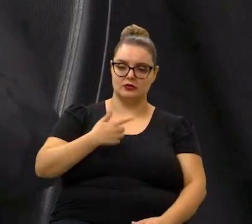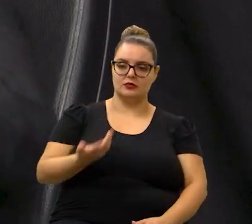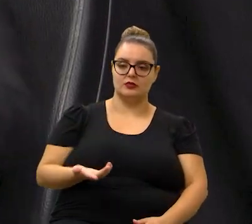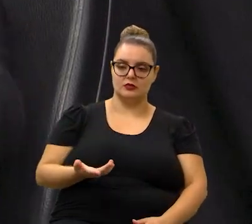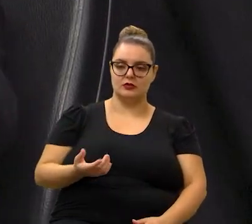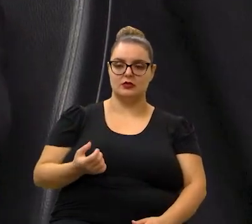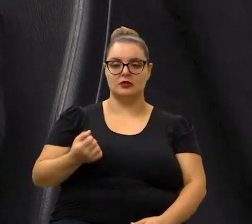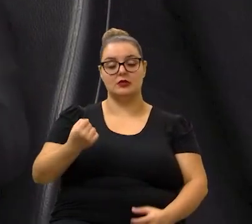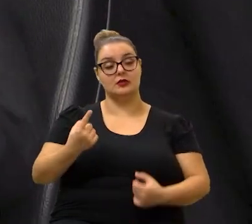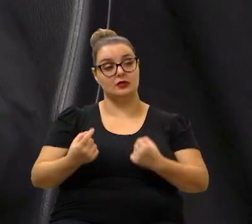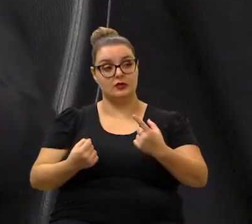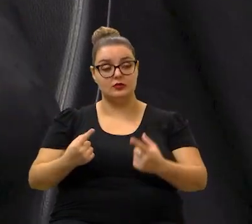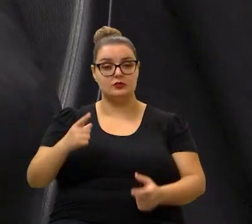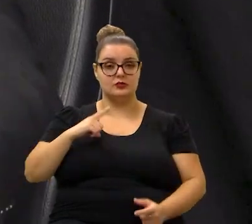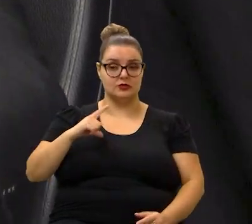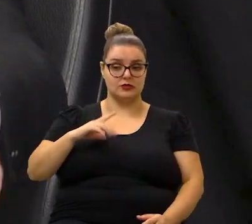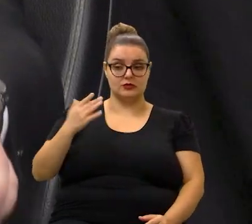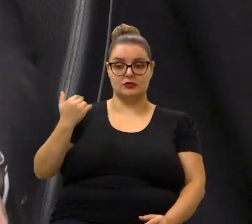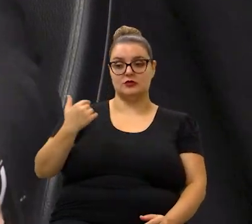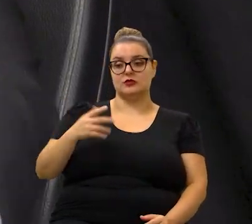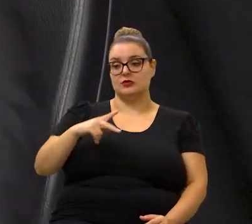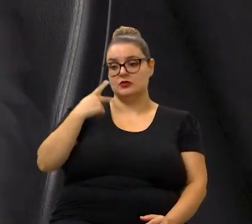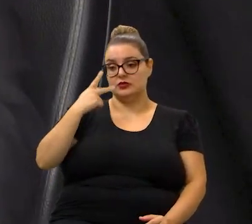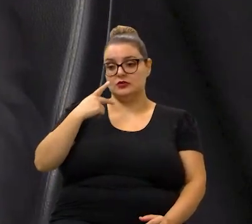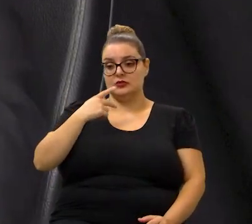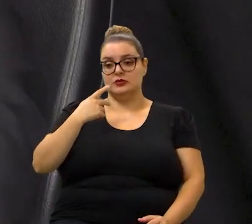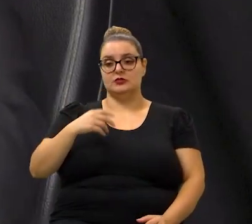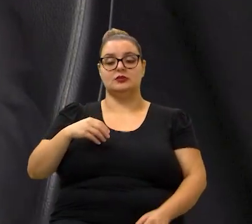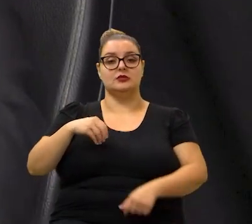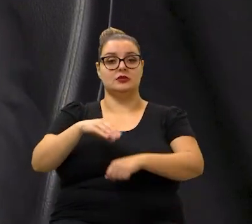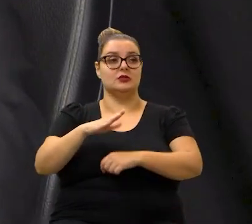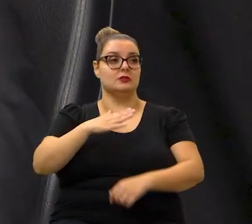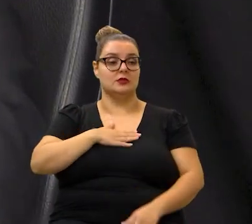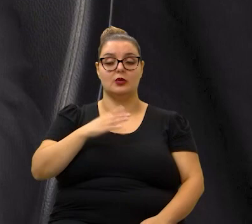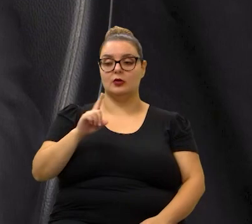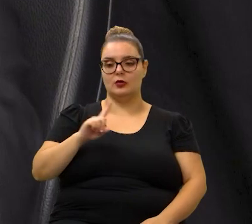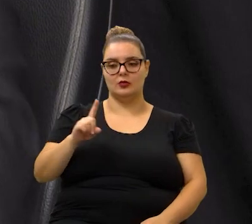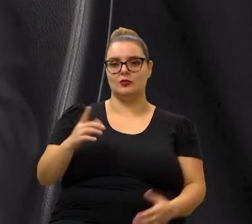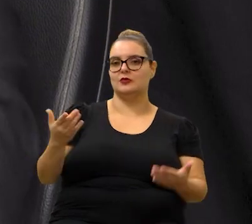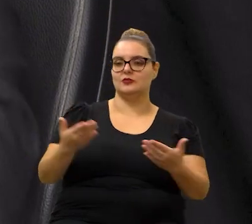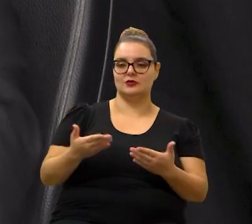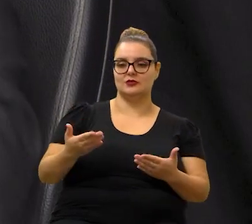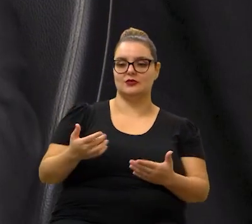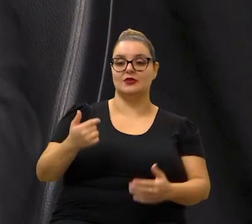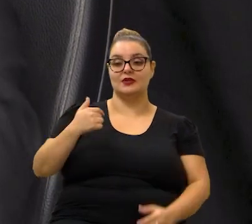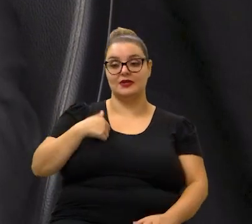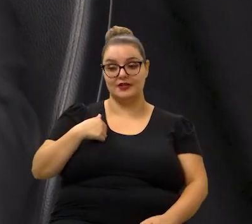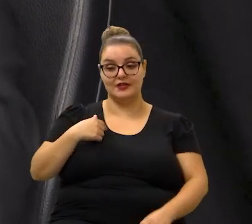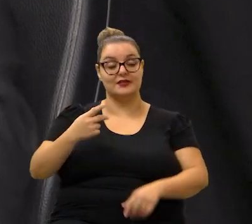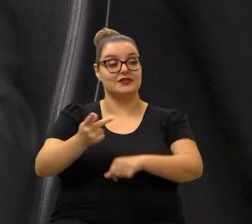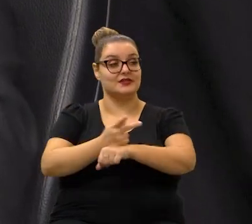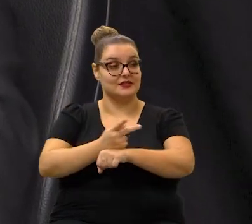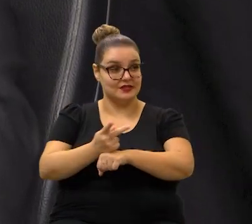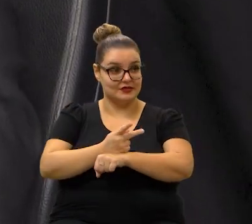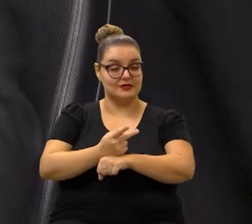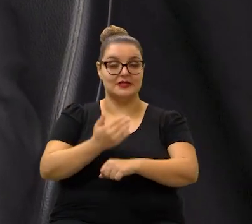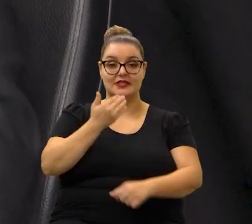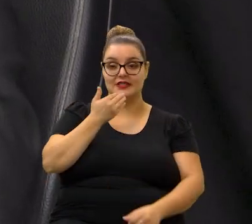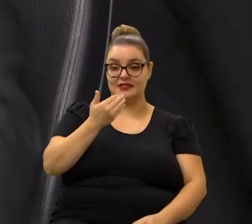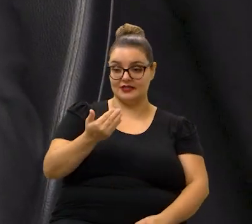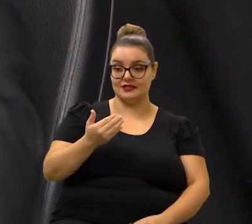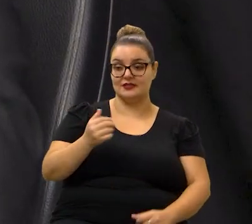antes eu tinha algumas né que eu trazia ó Vereador encaminha para mim hoje não hoje eu que tenho que ir atrás para que aquelas